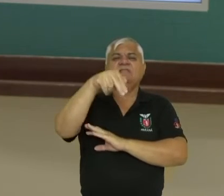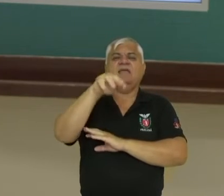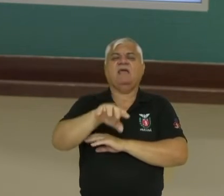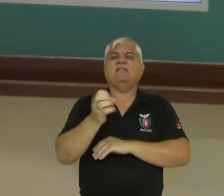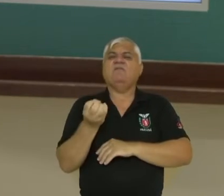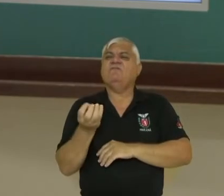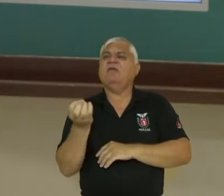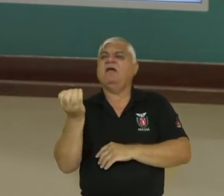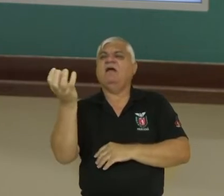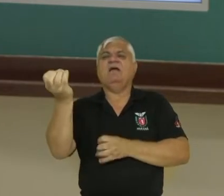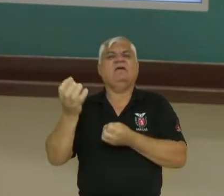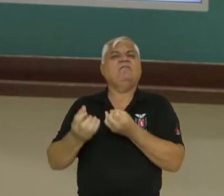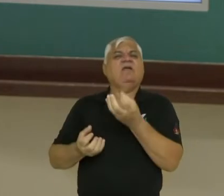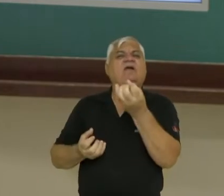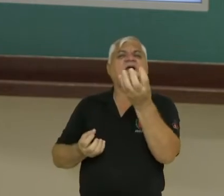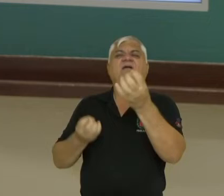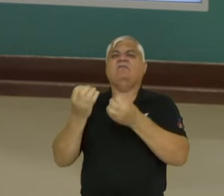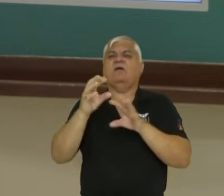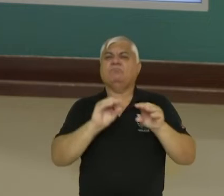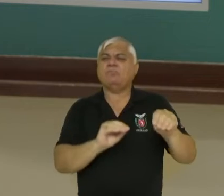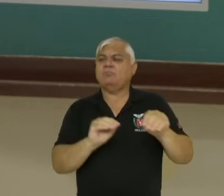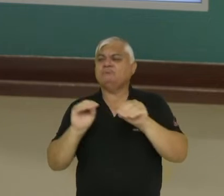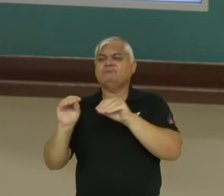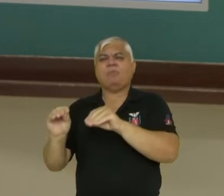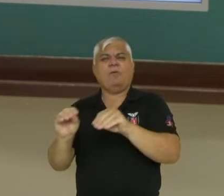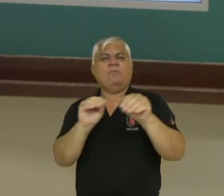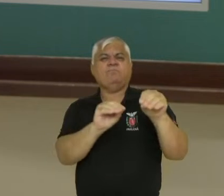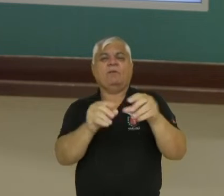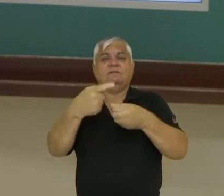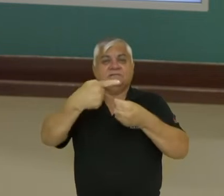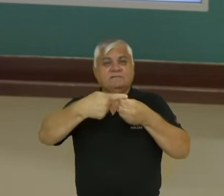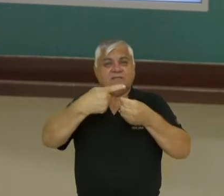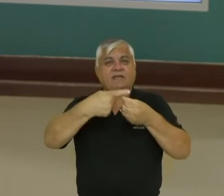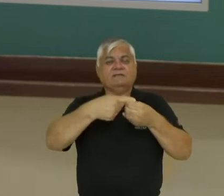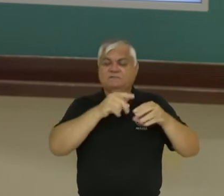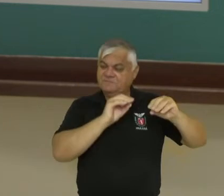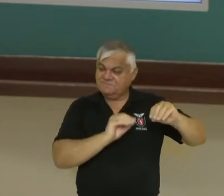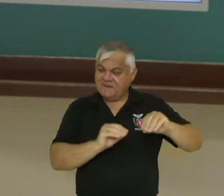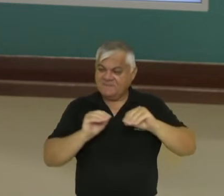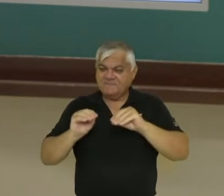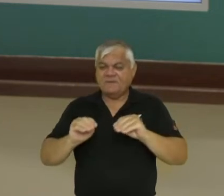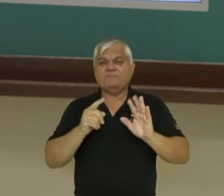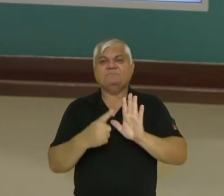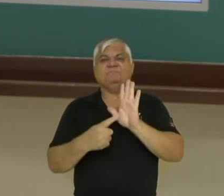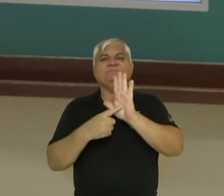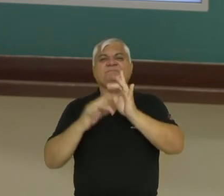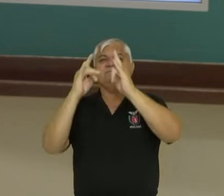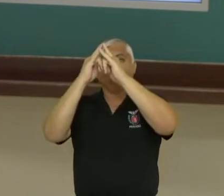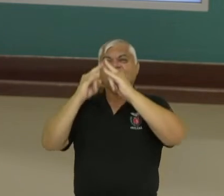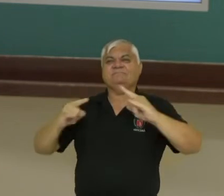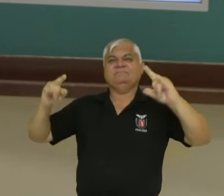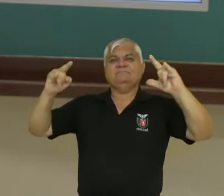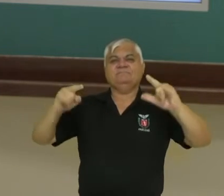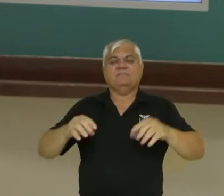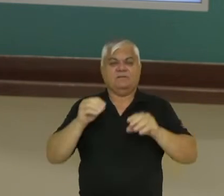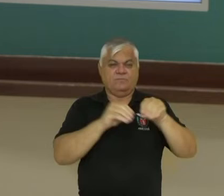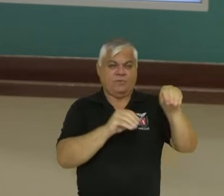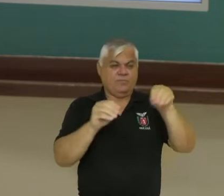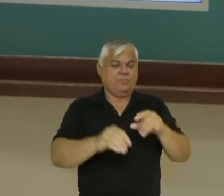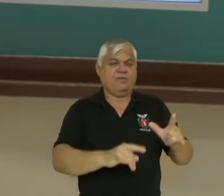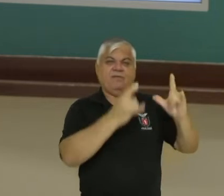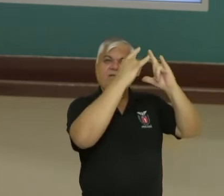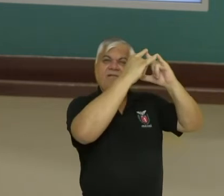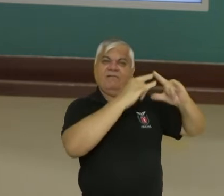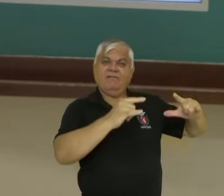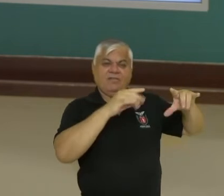para outros locais, né? Vai viajando de cidade em cidade, os artistas vão apresentando sua arte, vão levando para outros lugares,